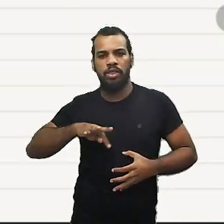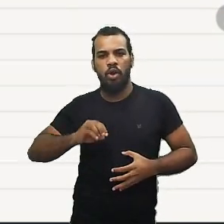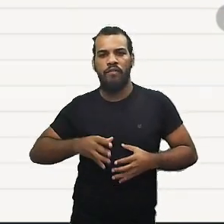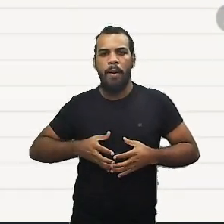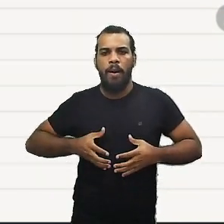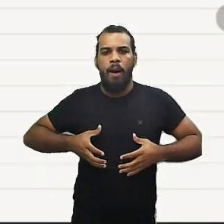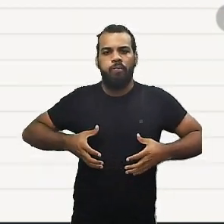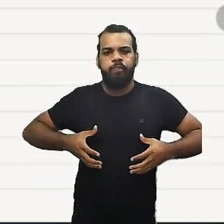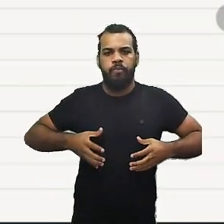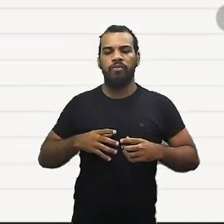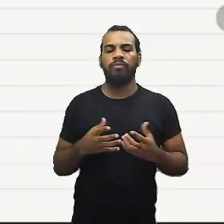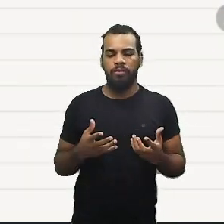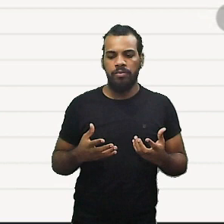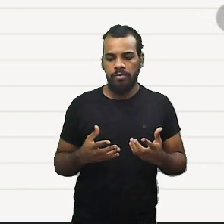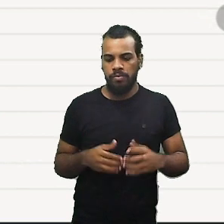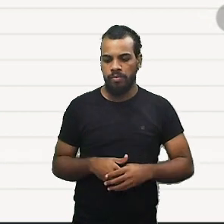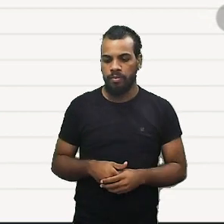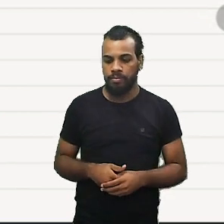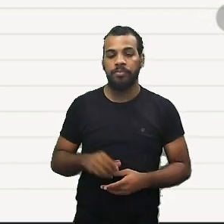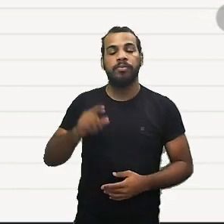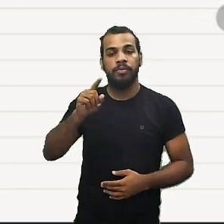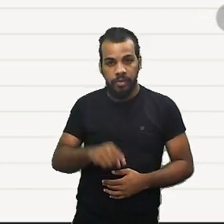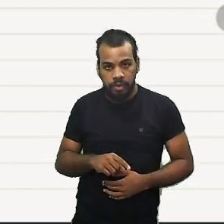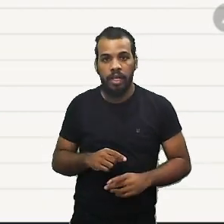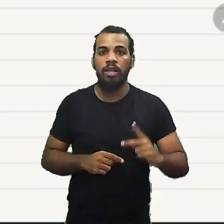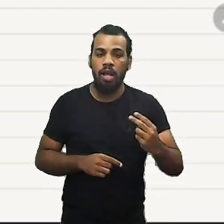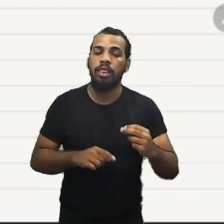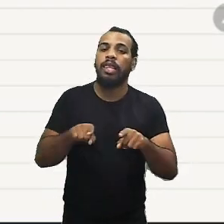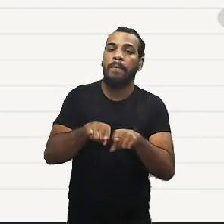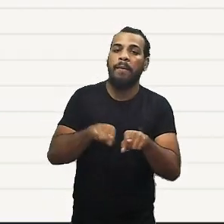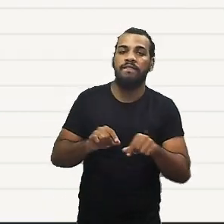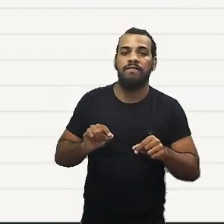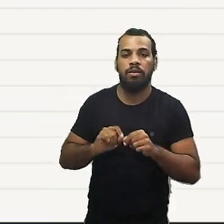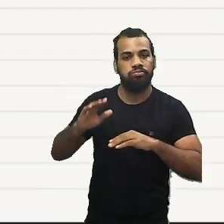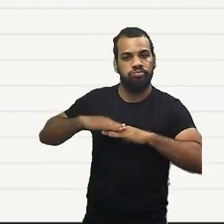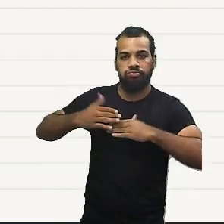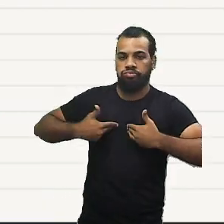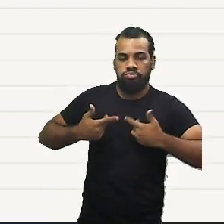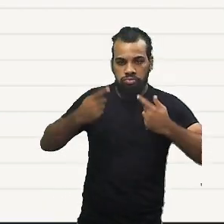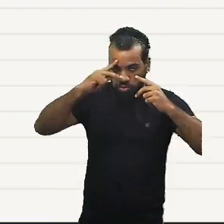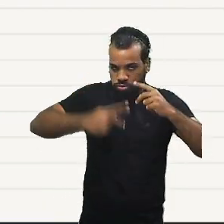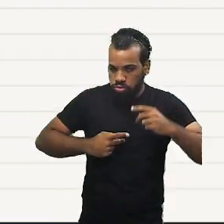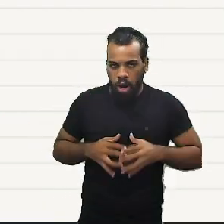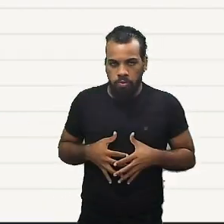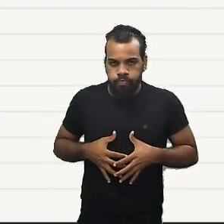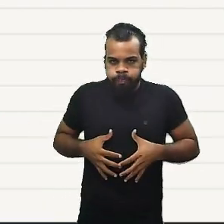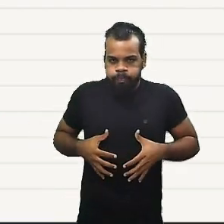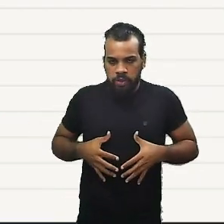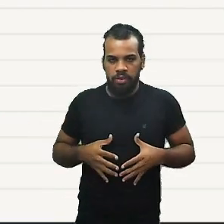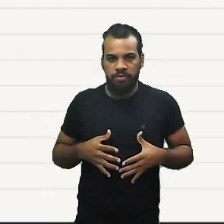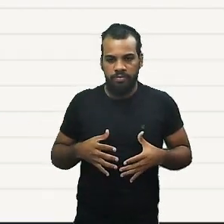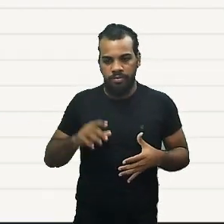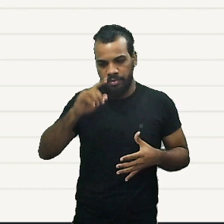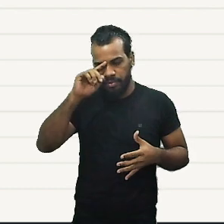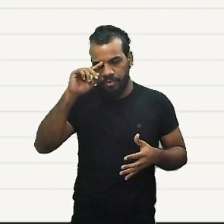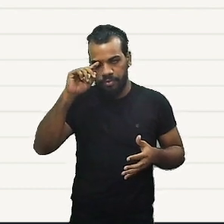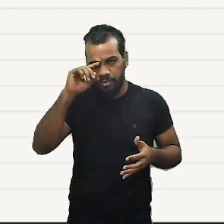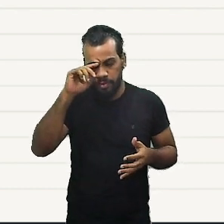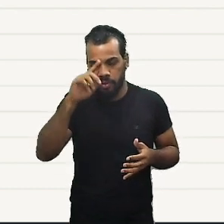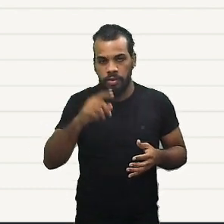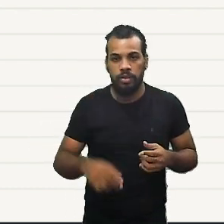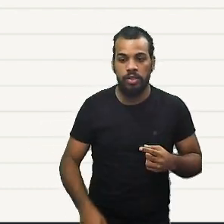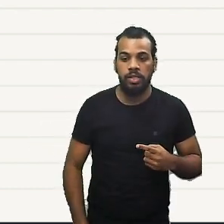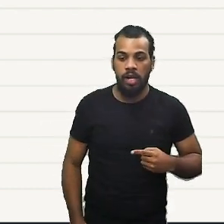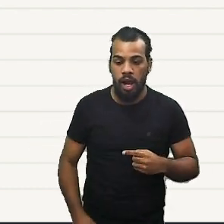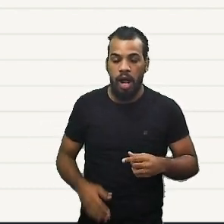são fermentadores. Eles são heterótrofos e fermentadores. Aí tem um detalhe, viu? Toda vez que esses seres vivos